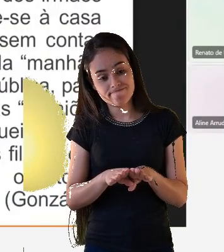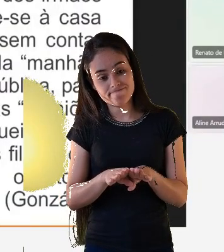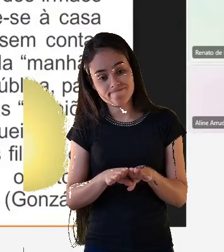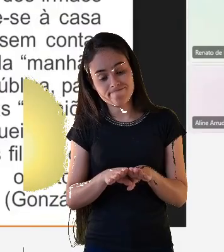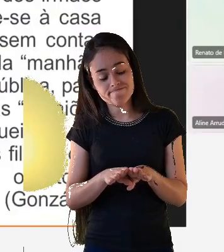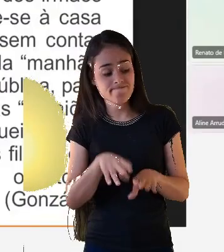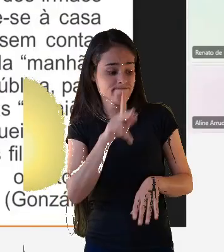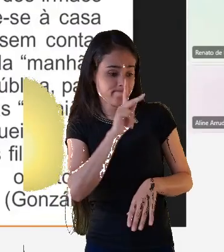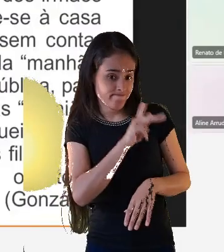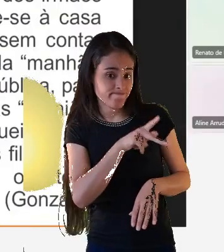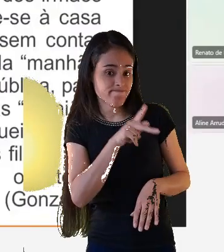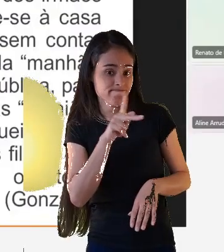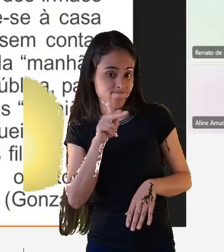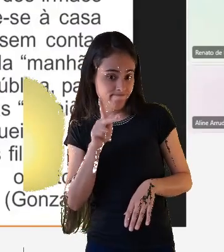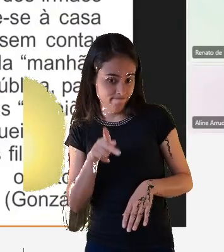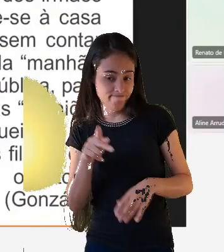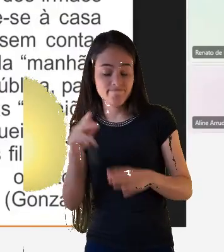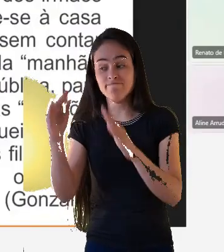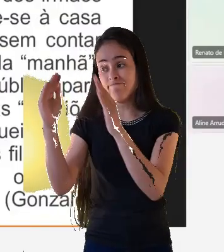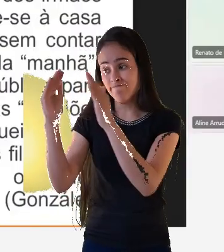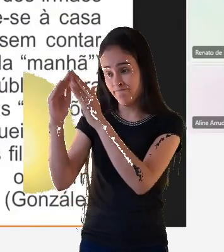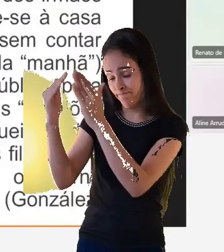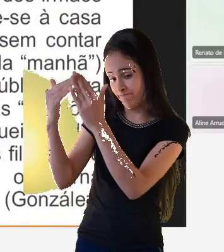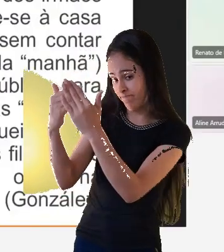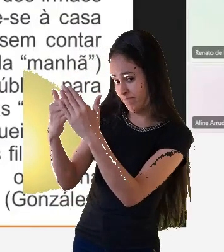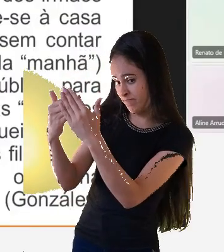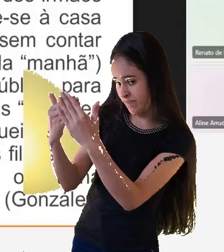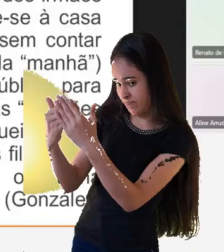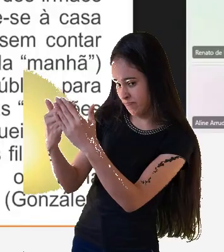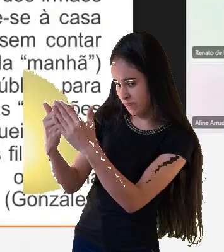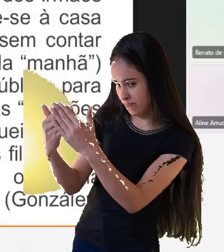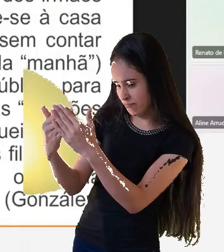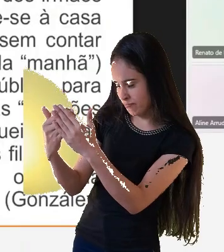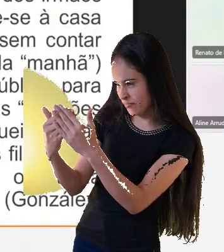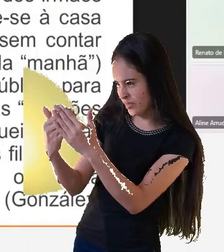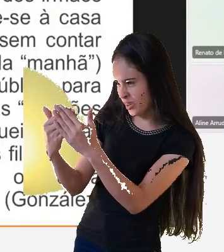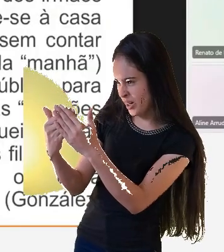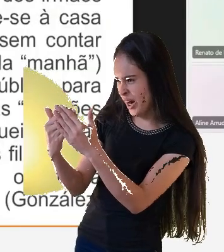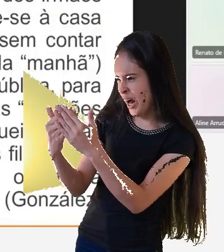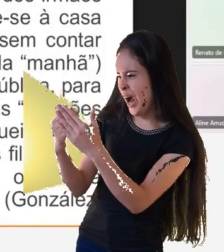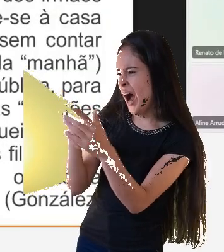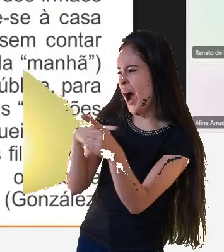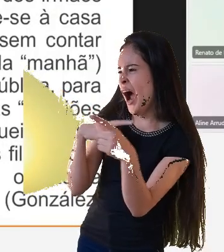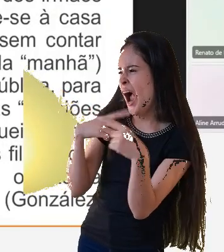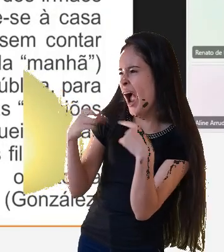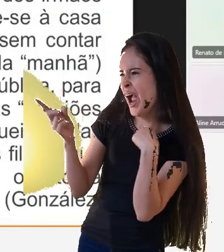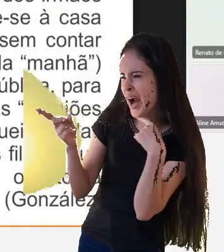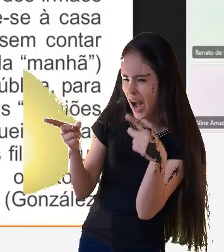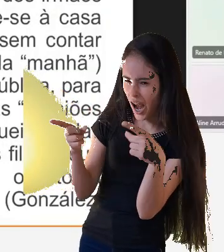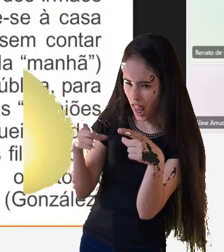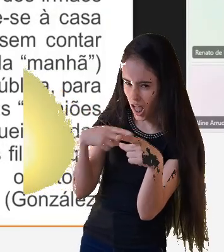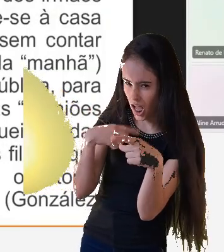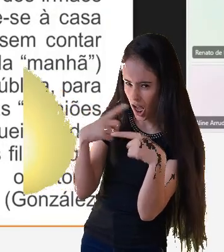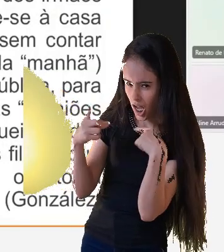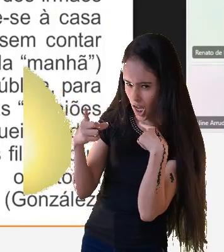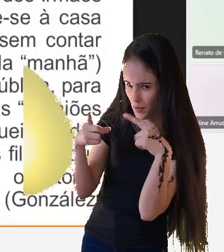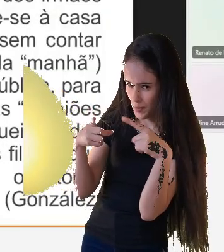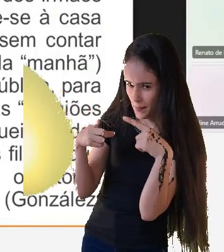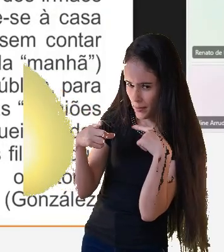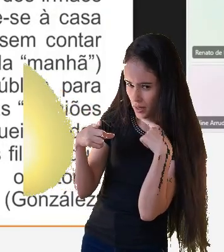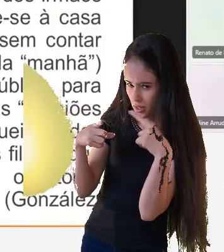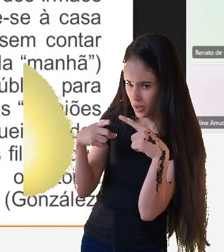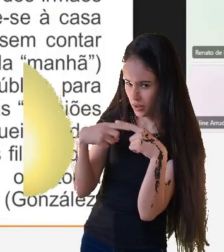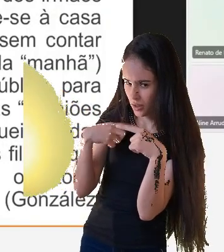problemas psicológicos, bem entre aspas, ela coloca aqui, né, de seus filhos, que apresentam um comportamento, entre